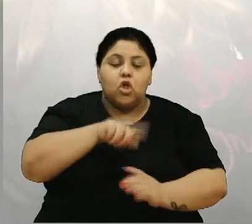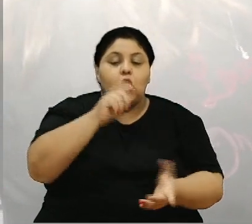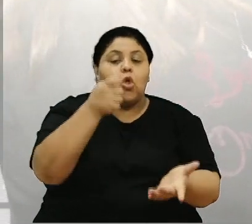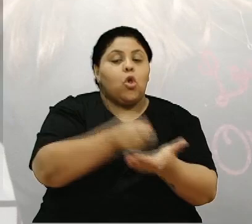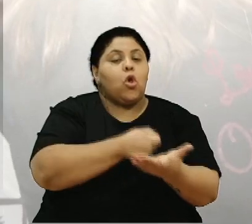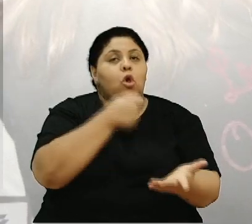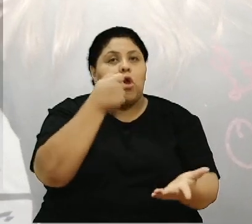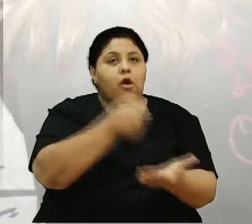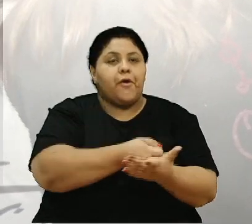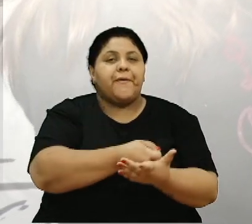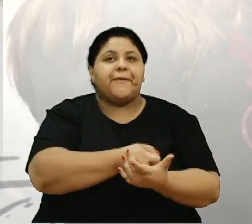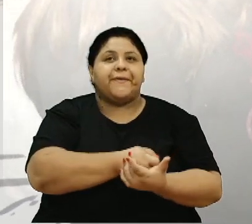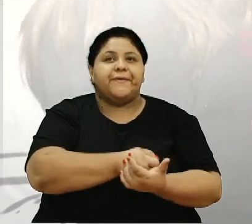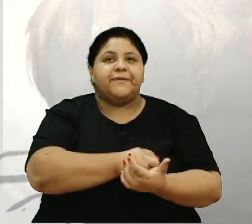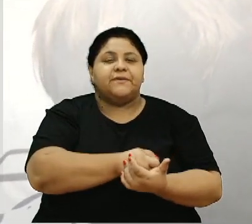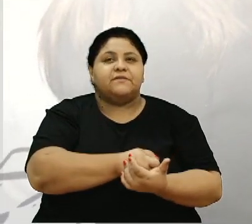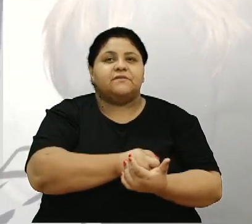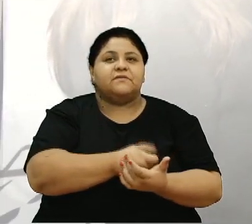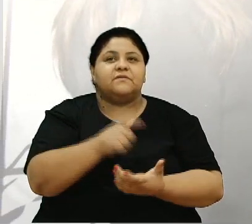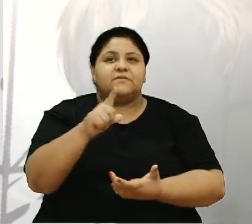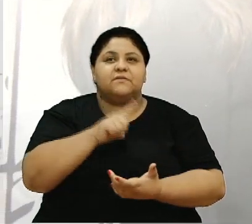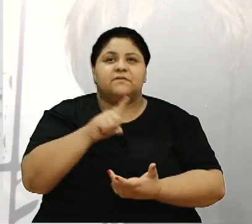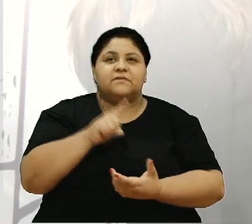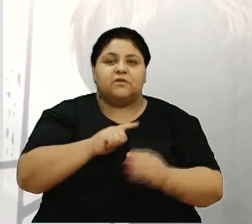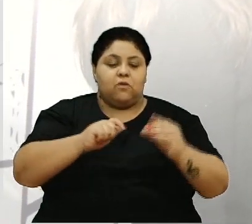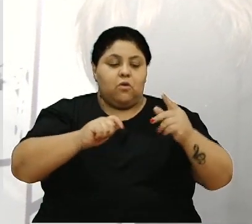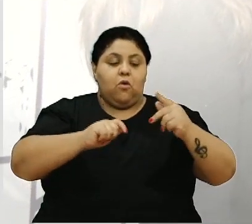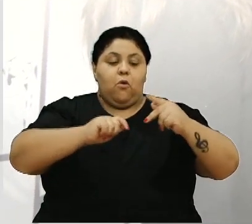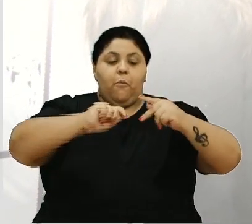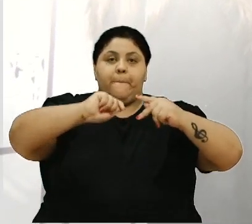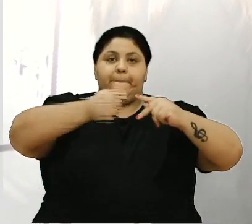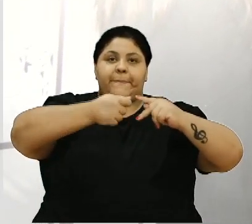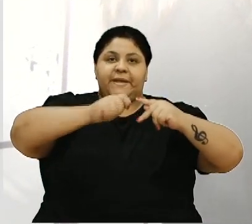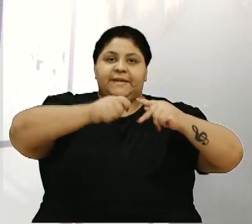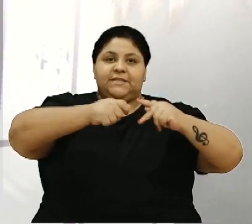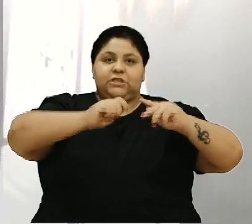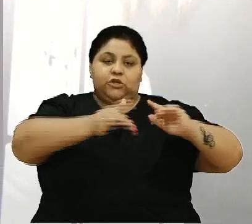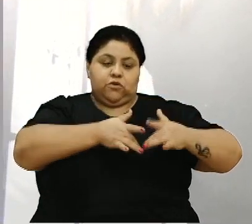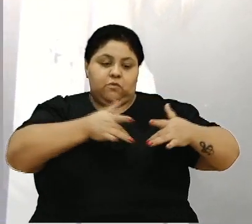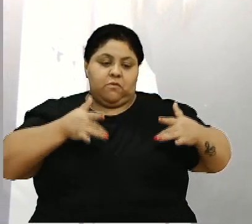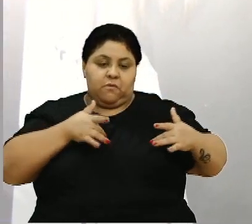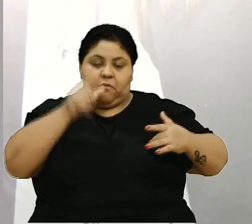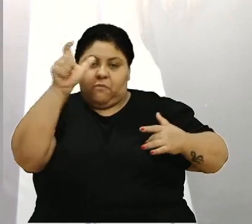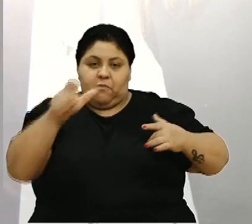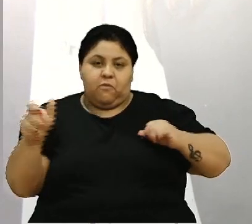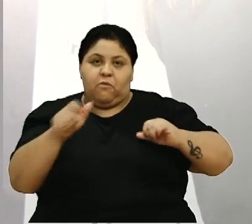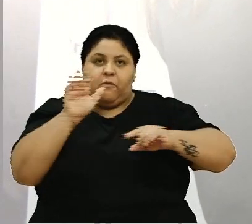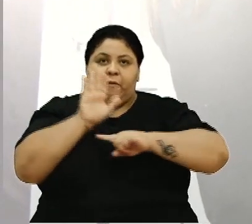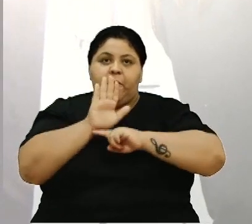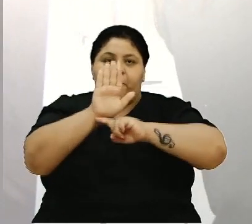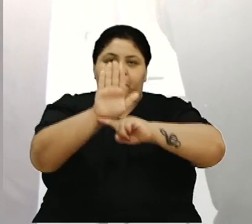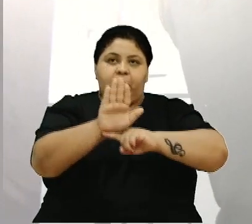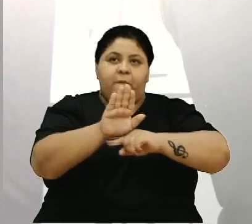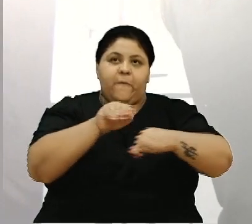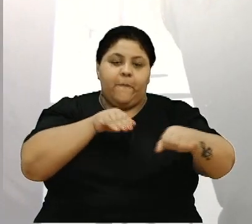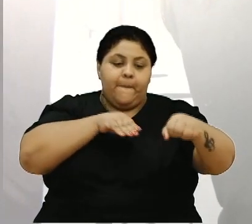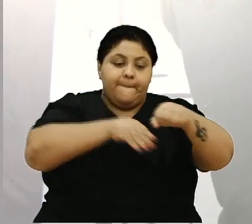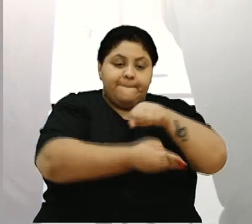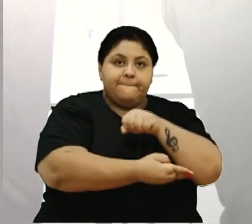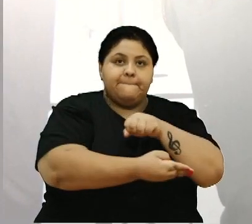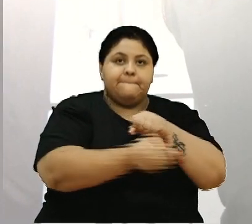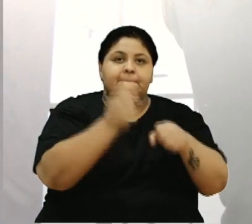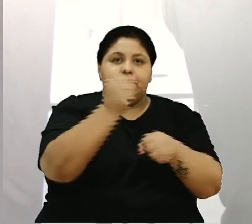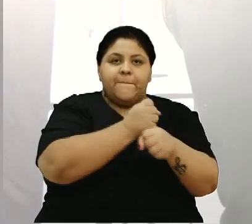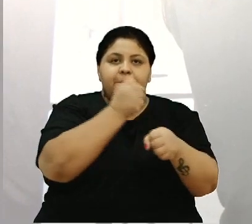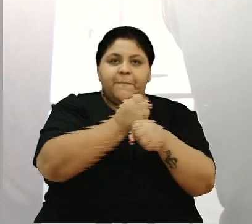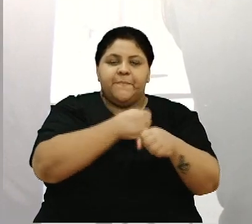lutando para que logo tenhamos o Pix Solidário, para que as pessoas possam ajudar o Banco de Material de Construção a termos